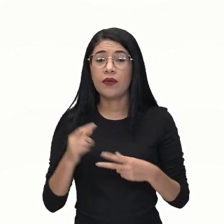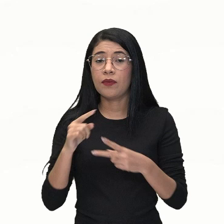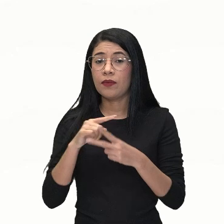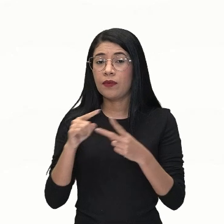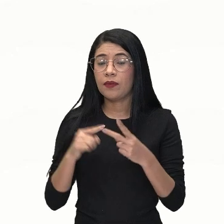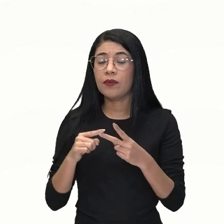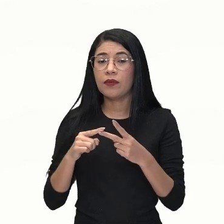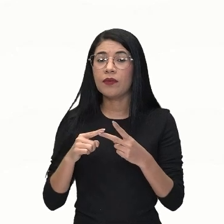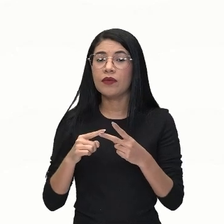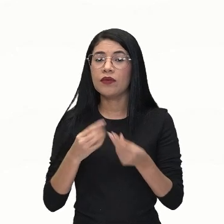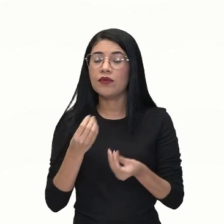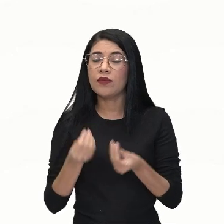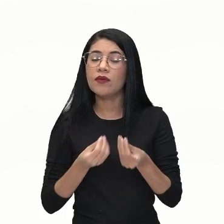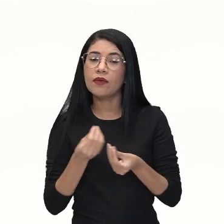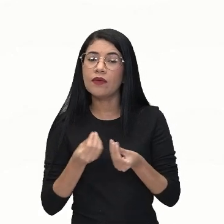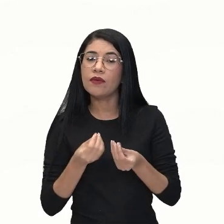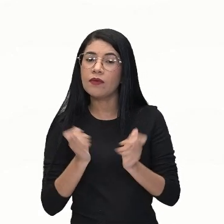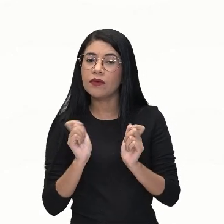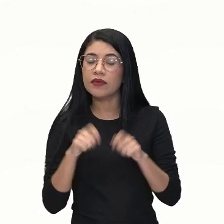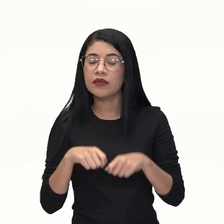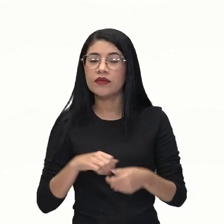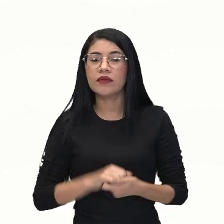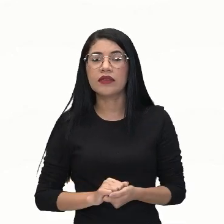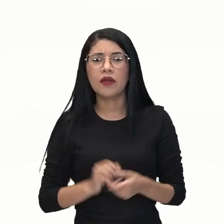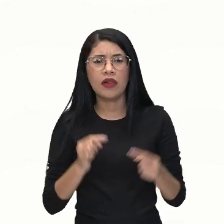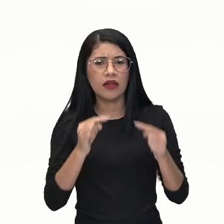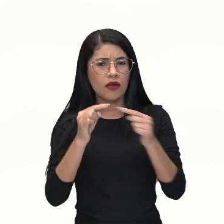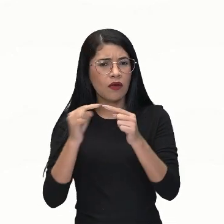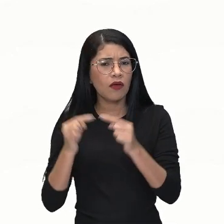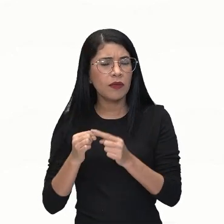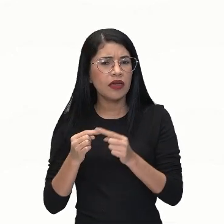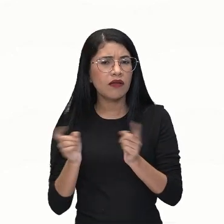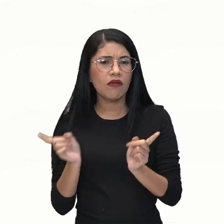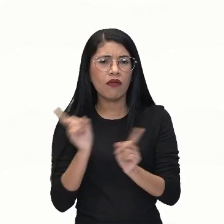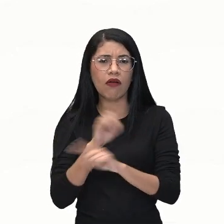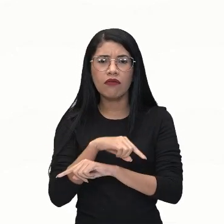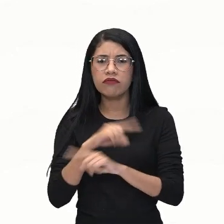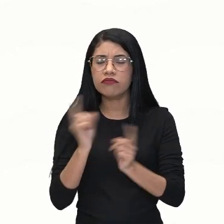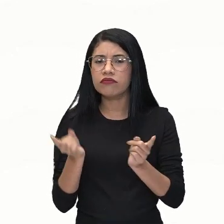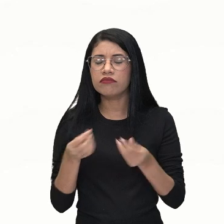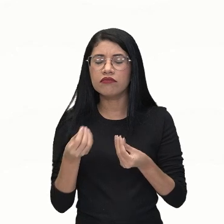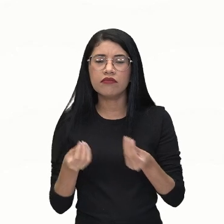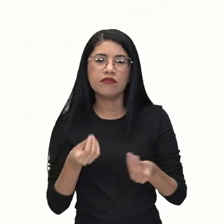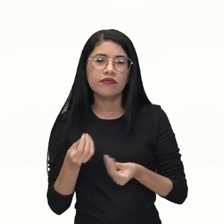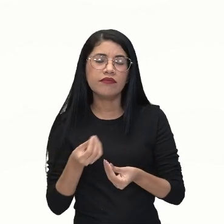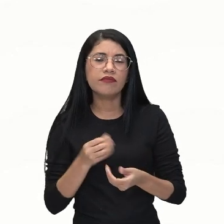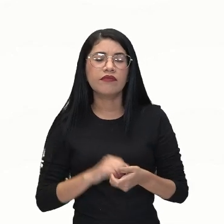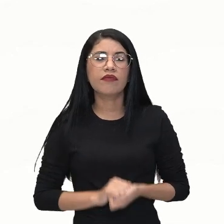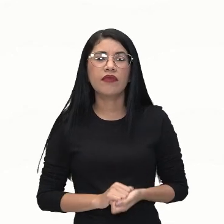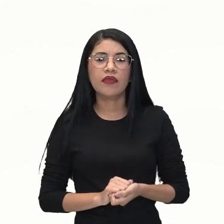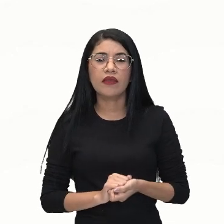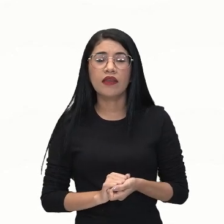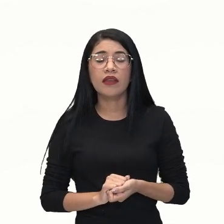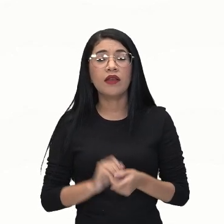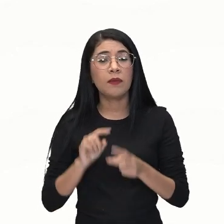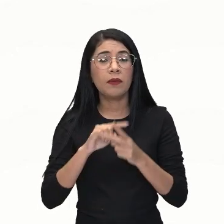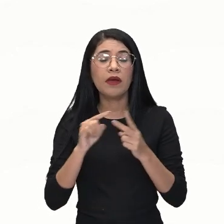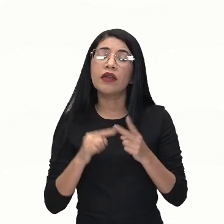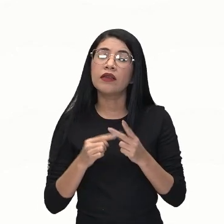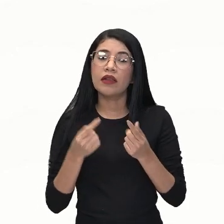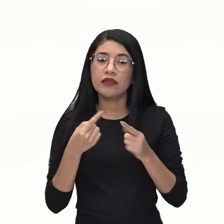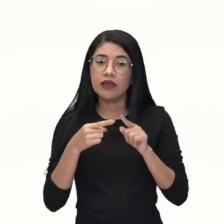grandezas, como é que vai funcionar? Elas são diretamente ou elas são inversamente proporcionais? No caso, essas duas grandezas são duas